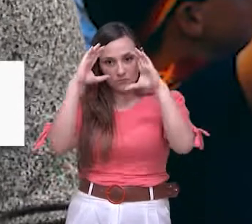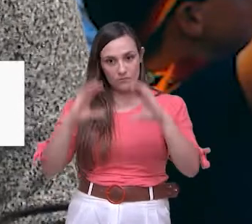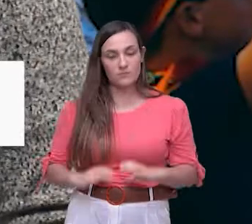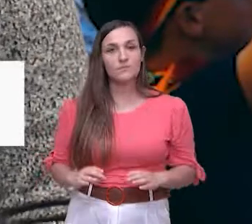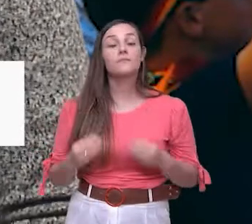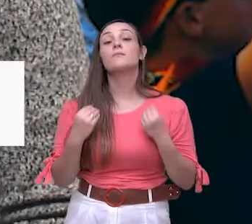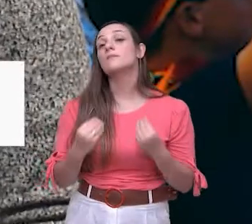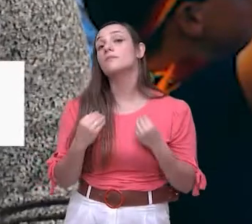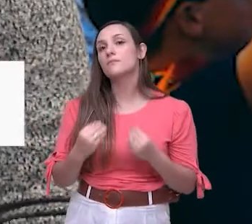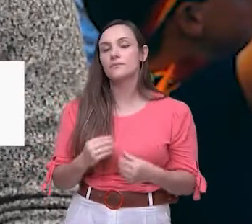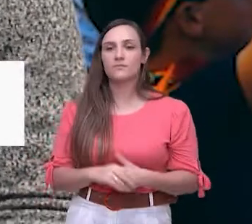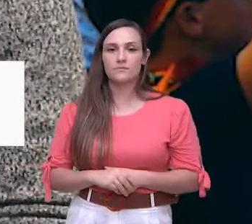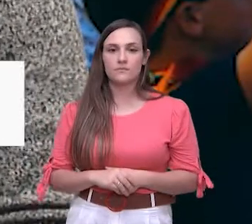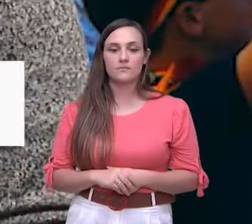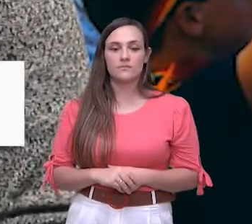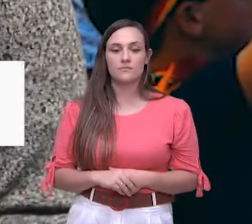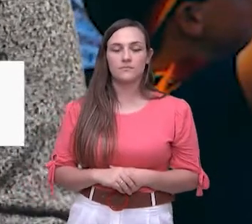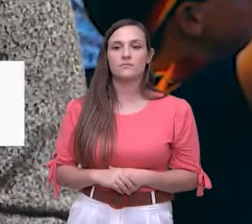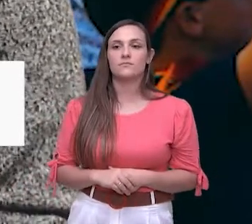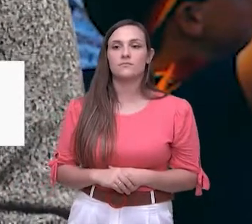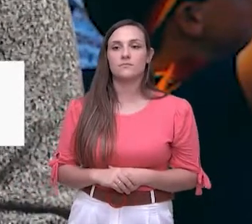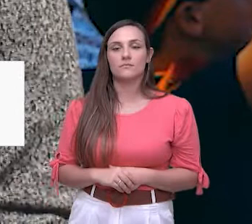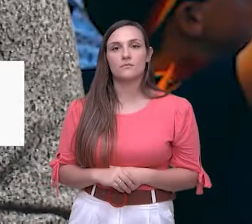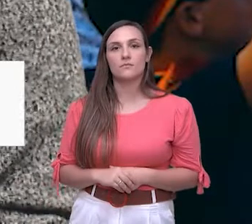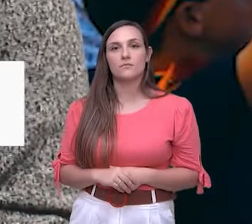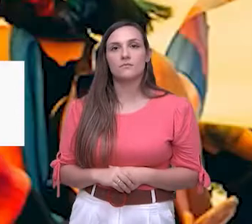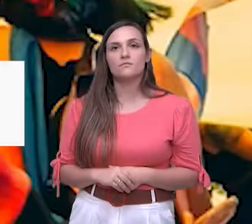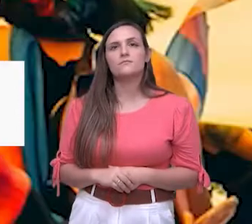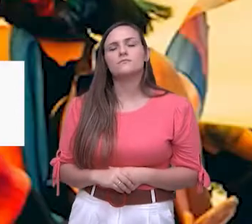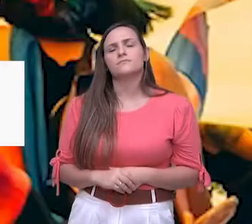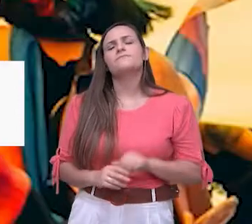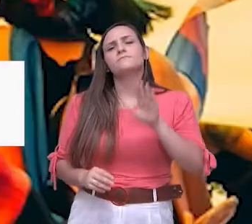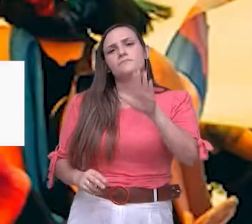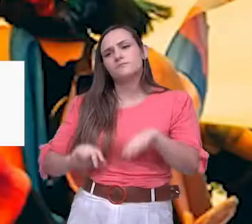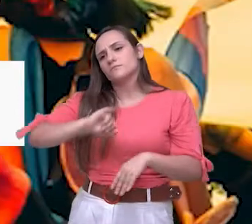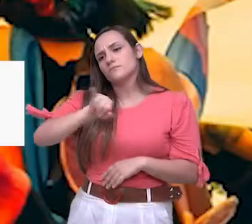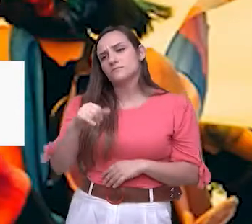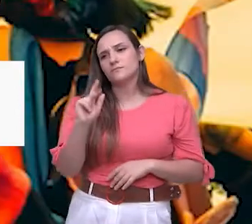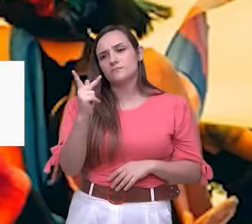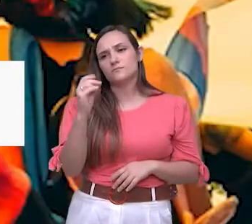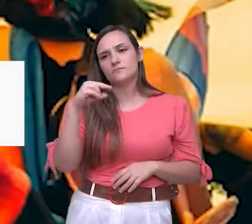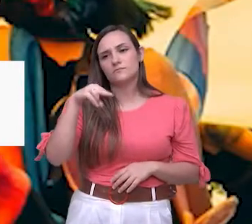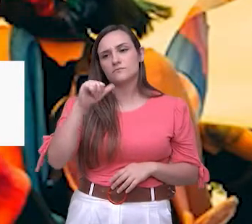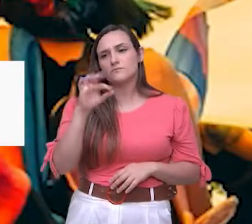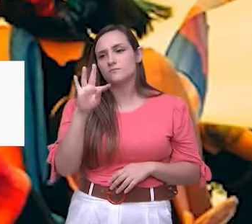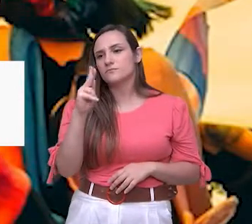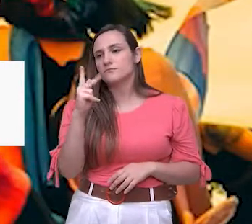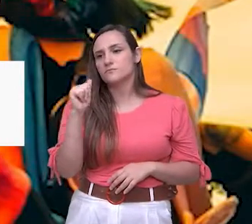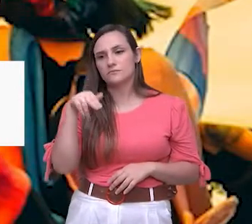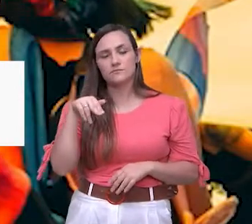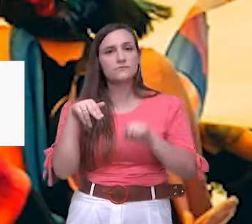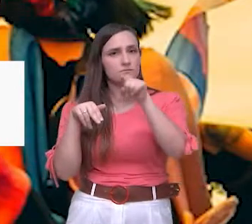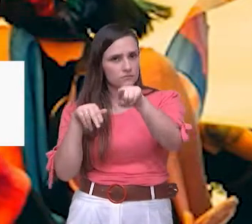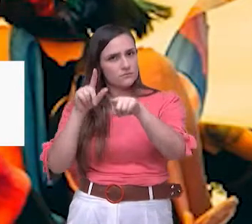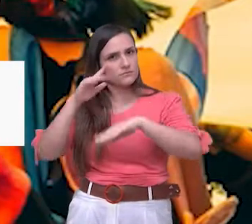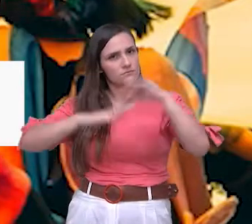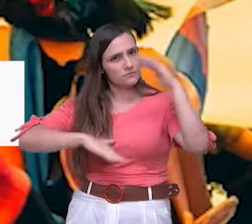e utilizem para que esses direitos sejam garantidos Jonathan e você enquanto psicólogo né o